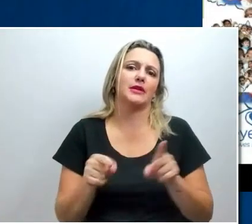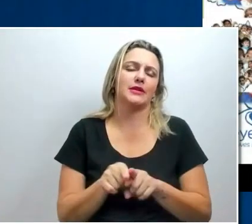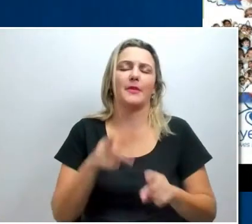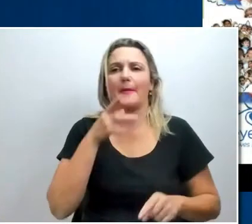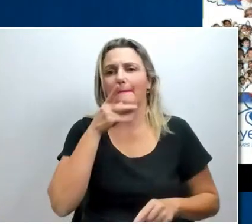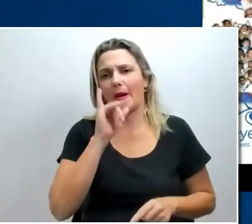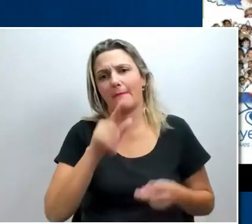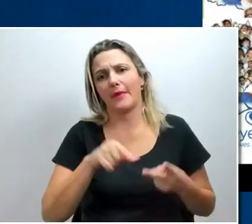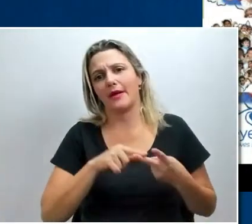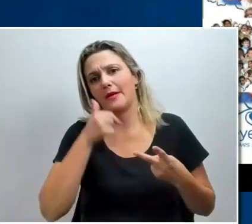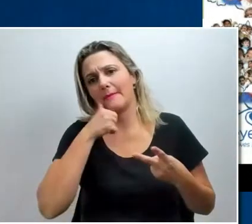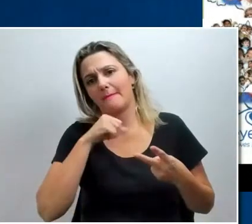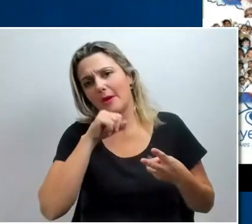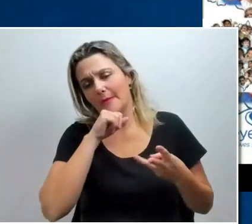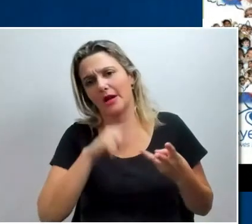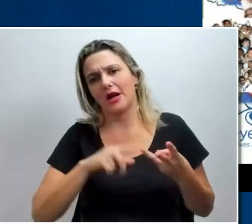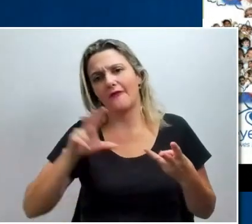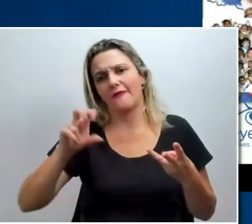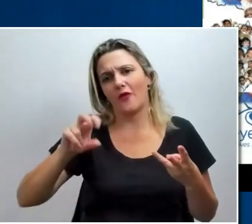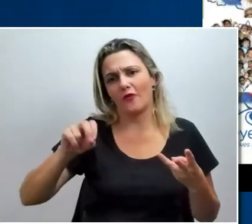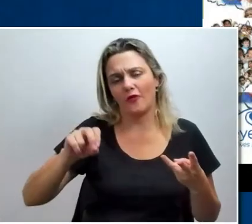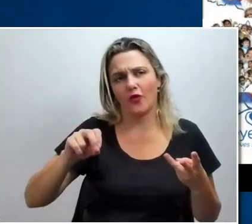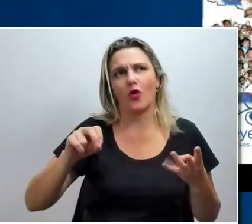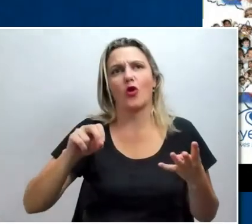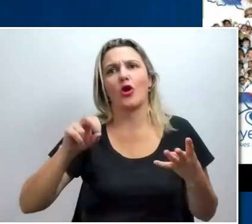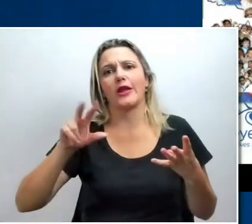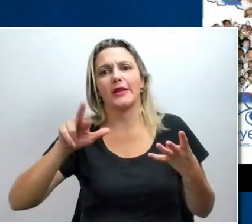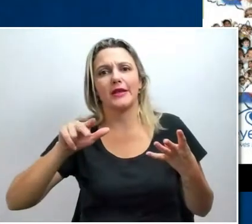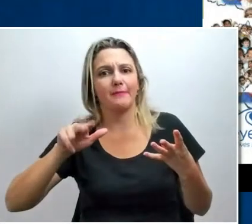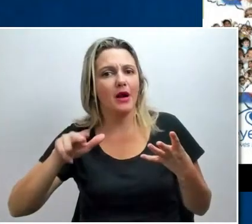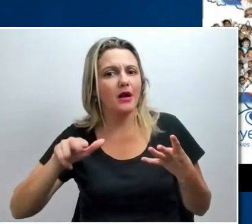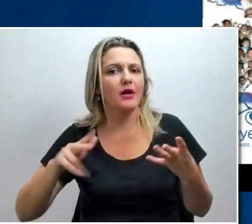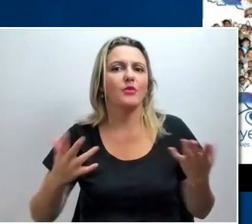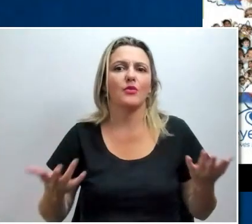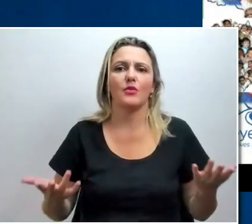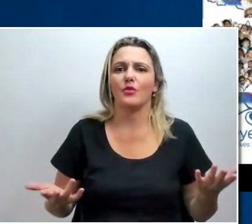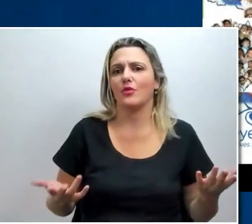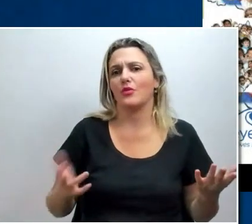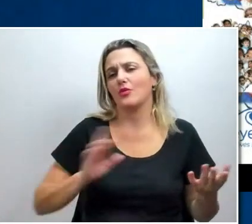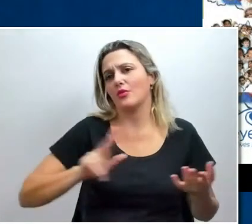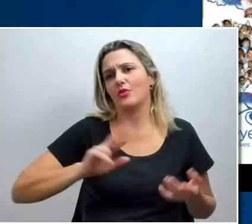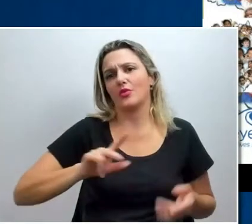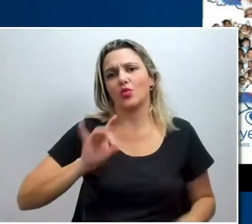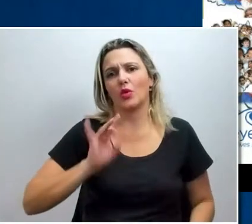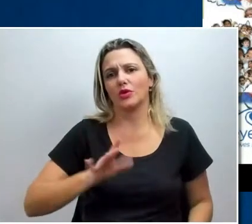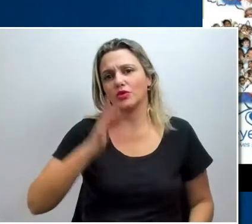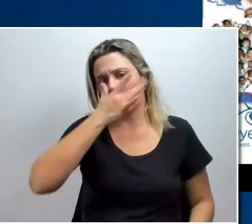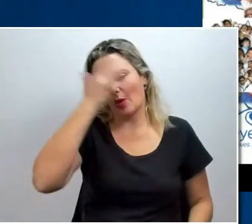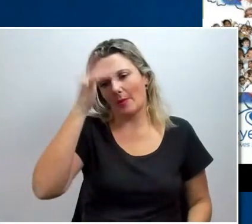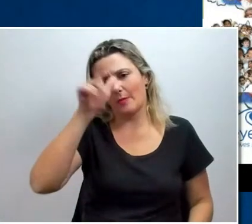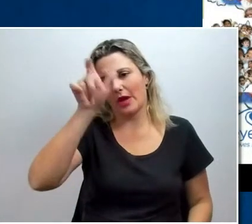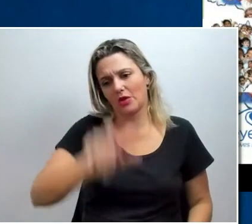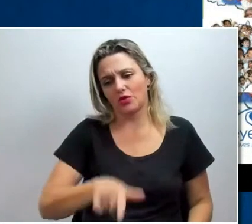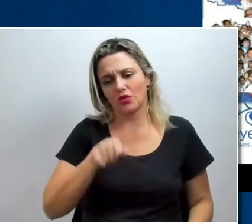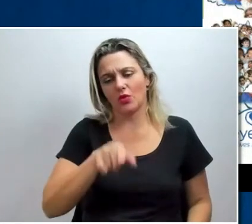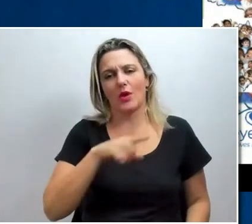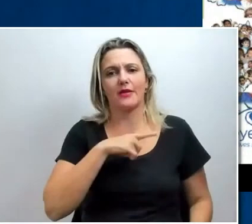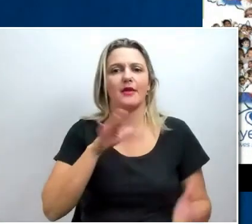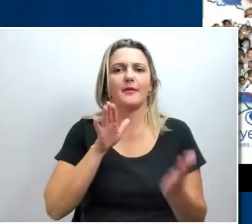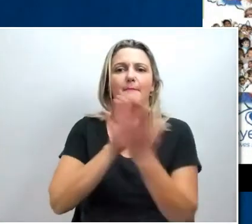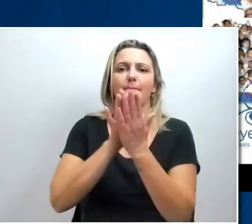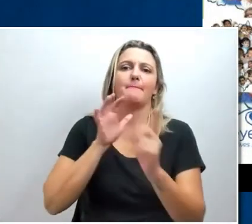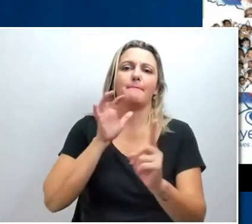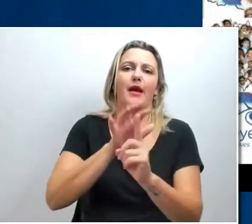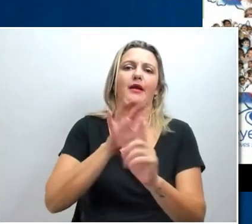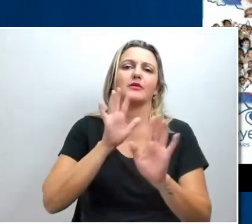mãe, os avós, os irmãos. Então, não é somente aquela pessoa que está sendo impactada, a família inteira